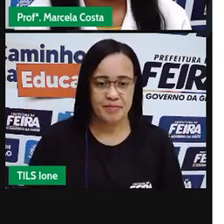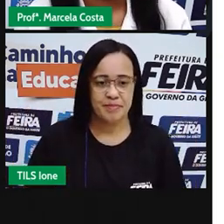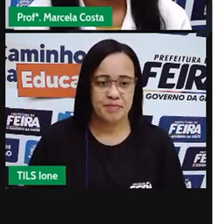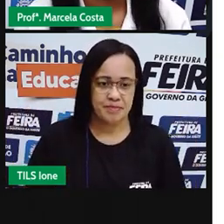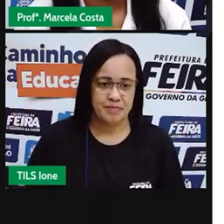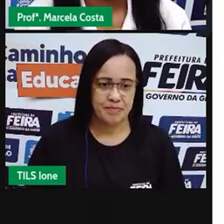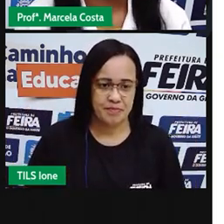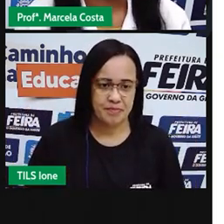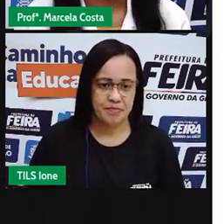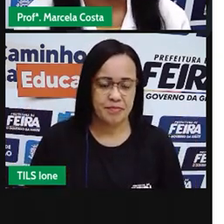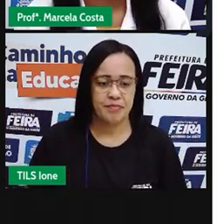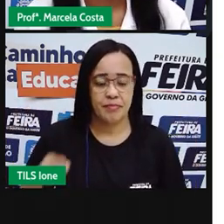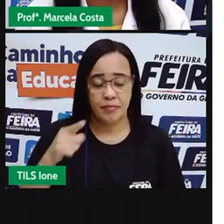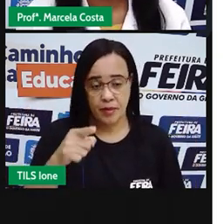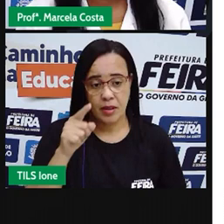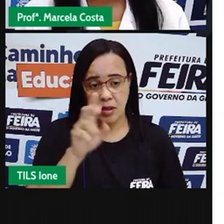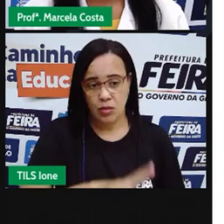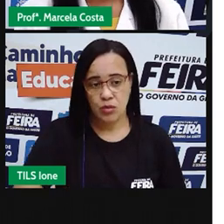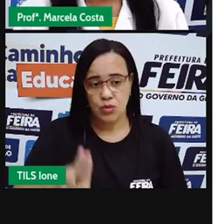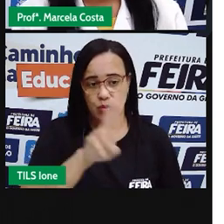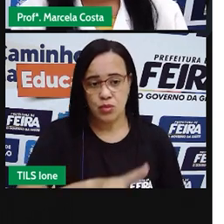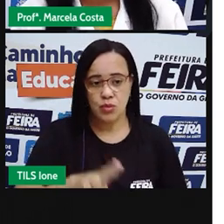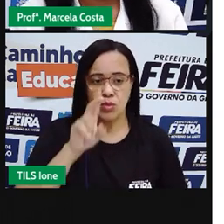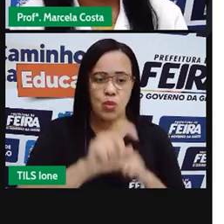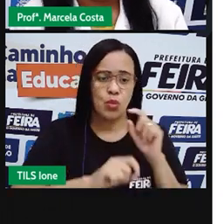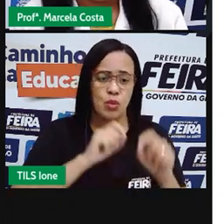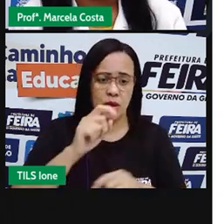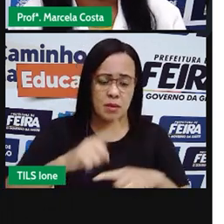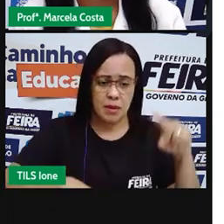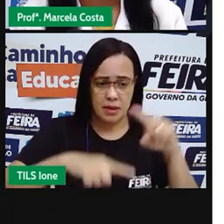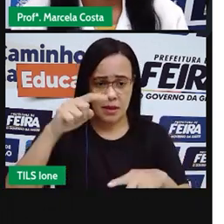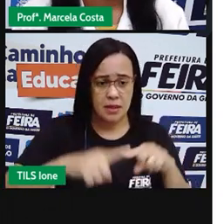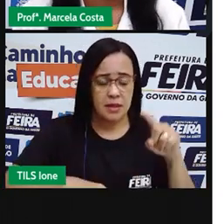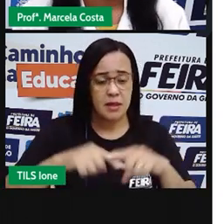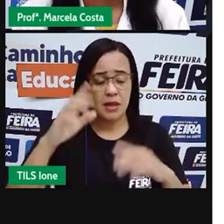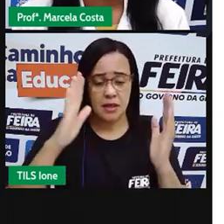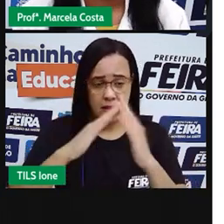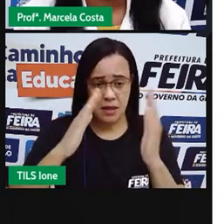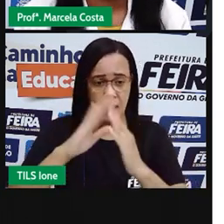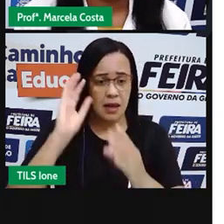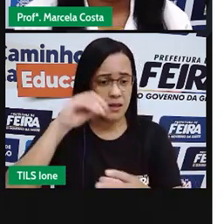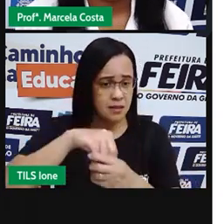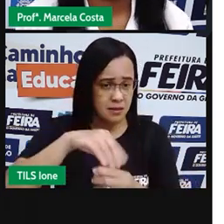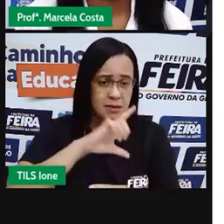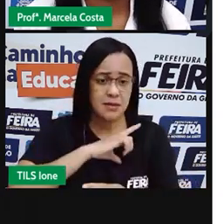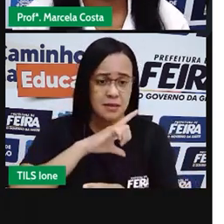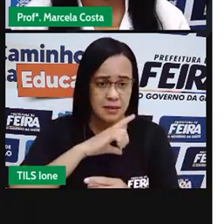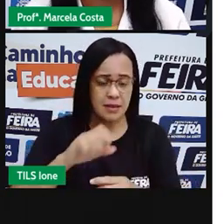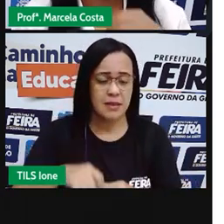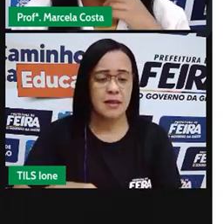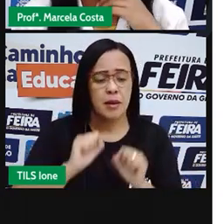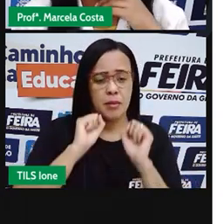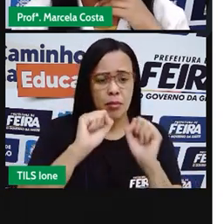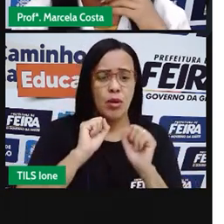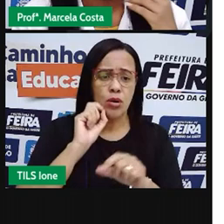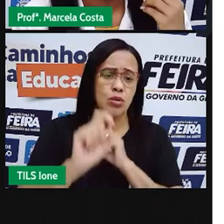Você vai utilizar materiais que você encontrar em casa. Pode ser